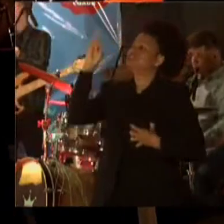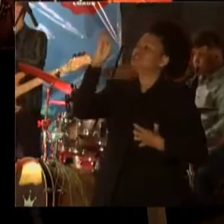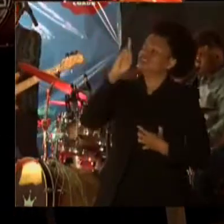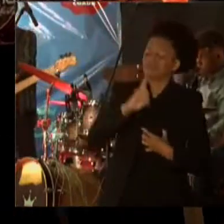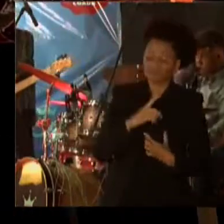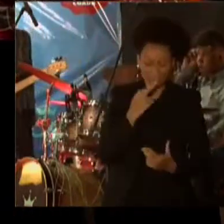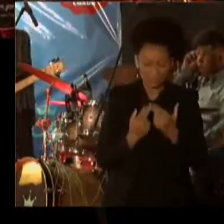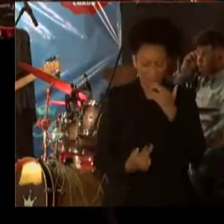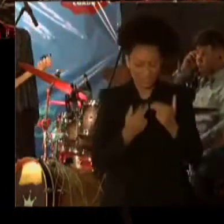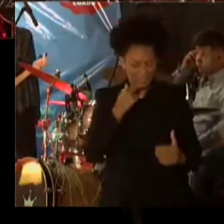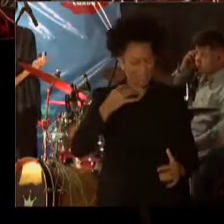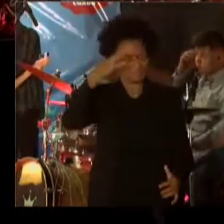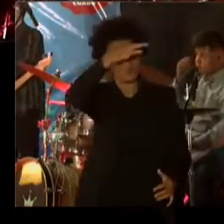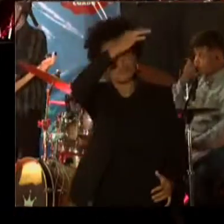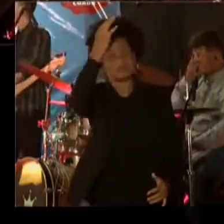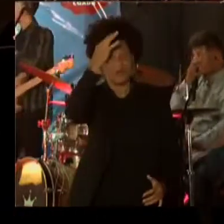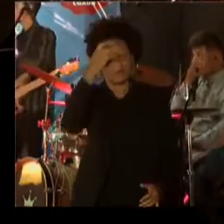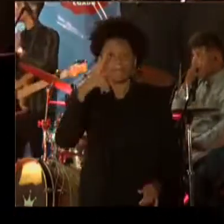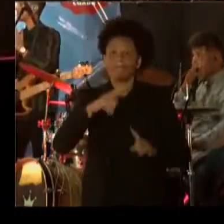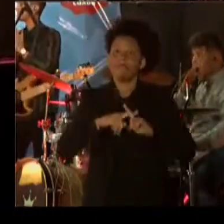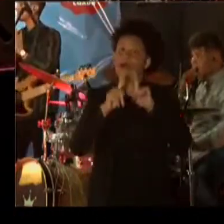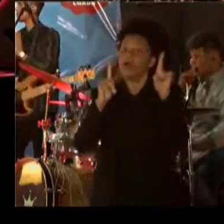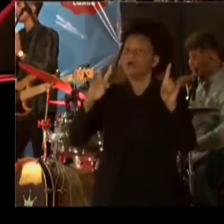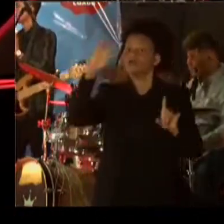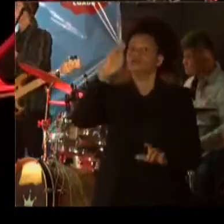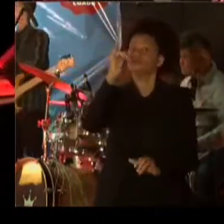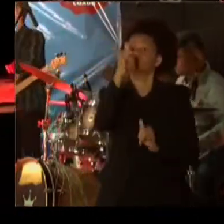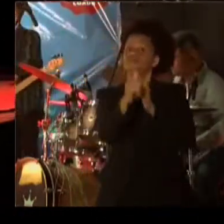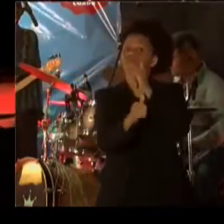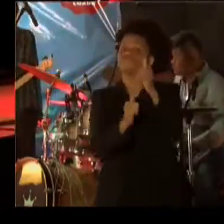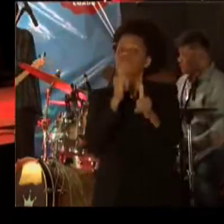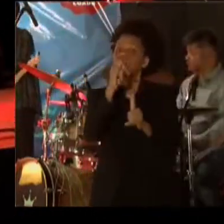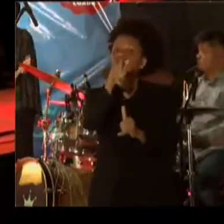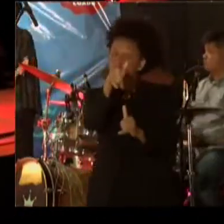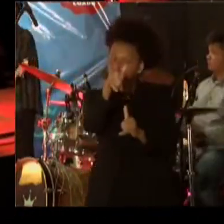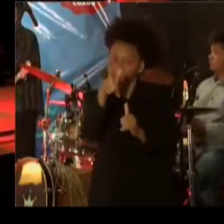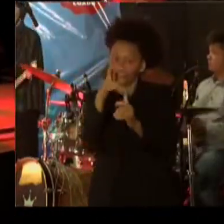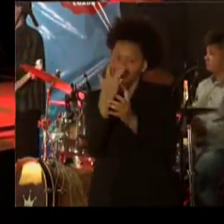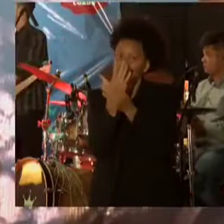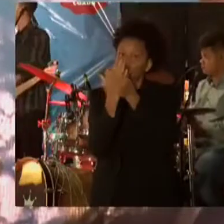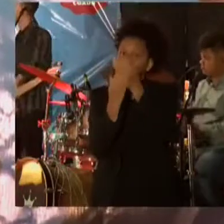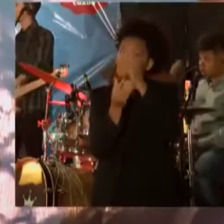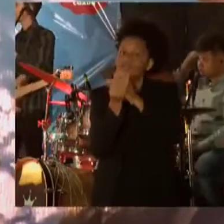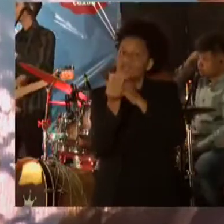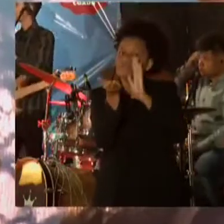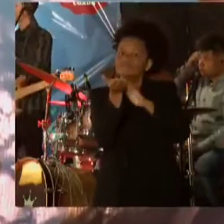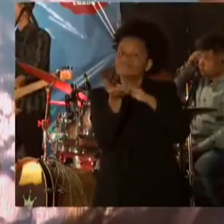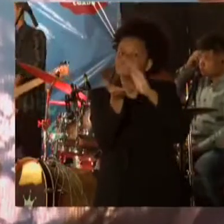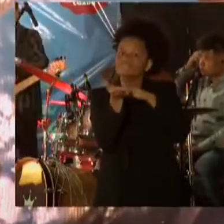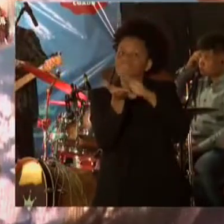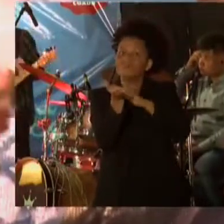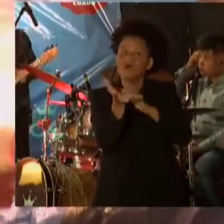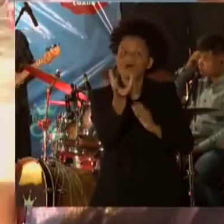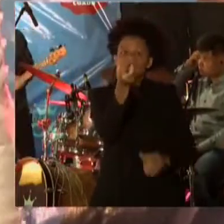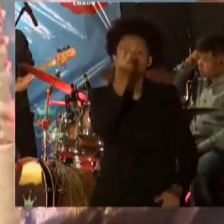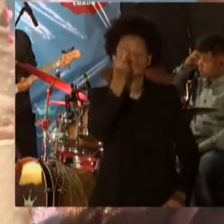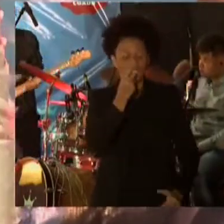presença. Mas o Senhor está dizendo: você está nas minhas mãos.